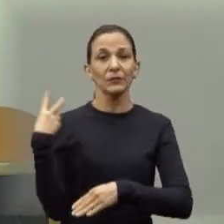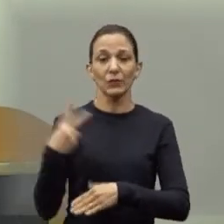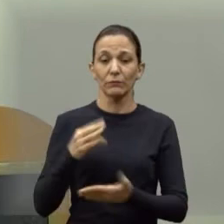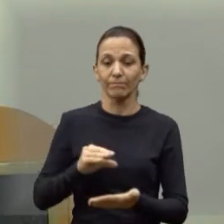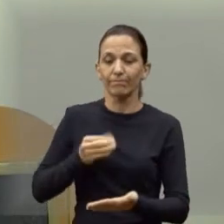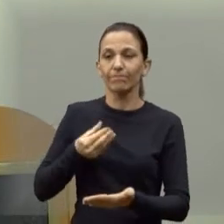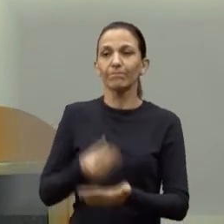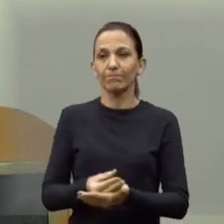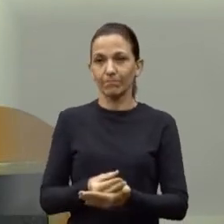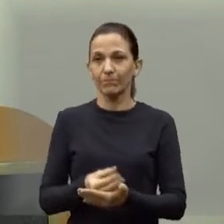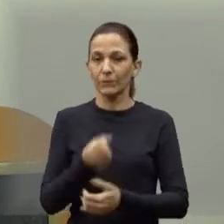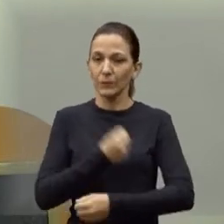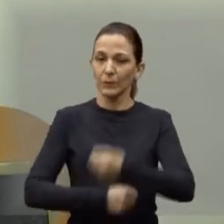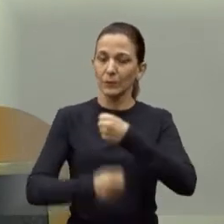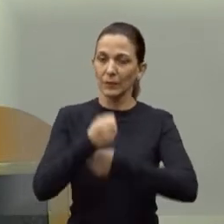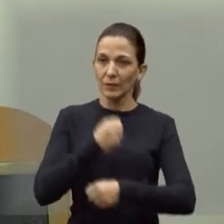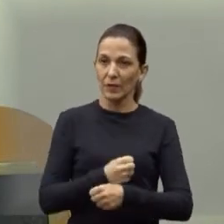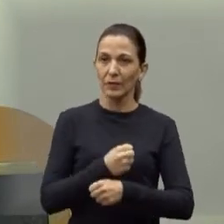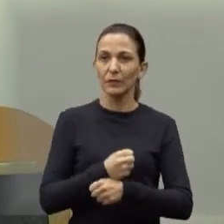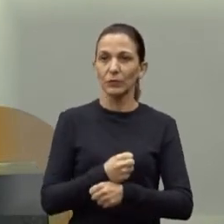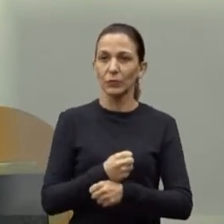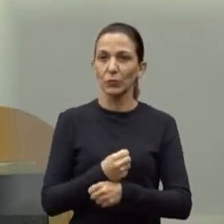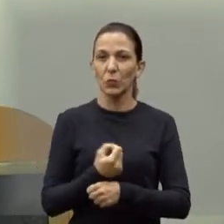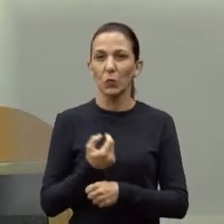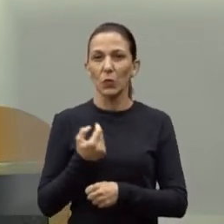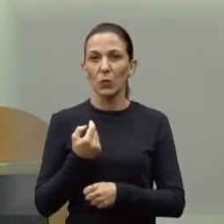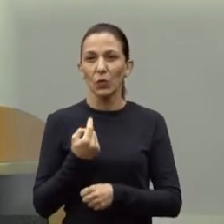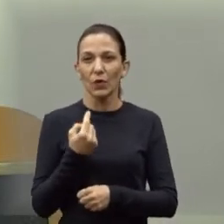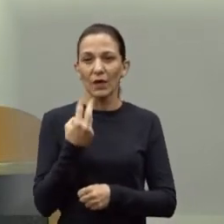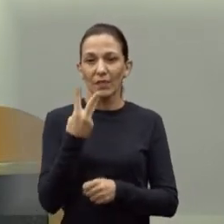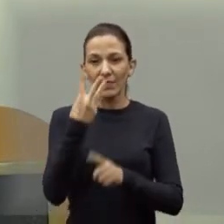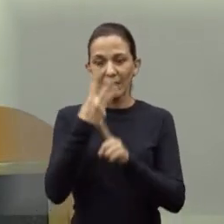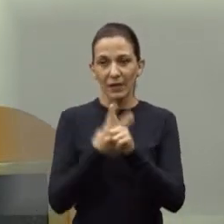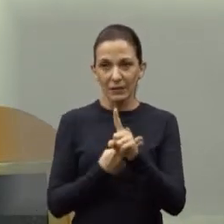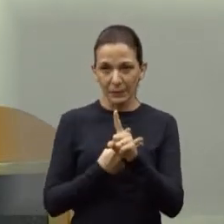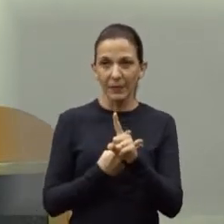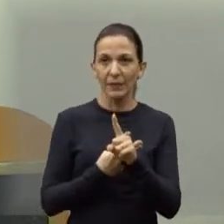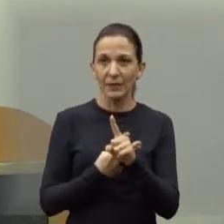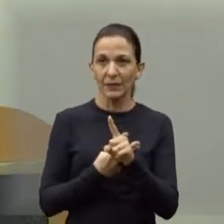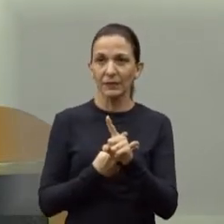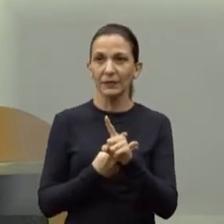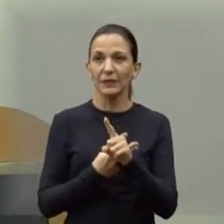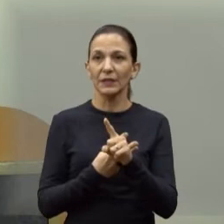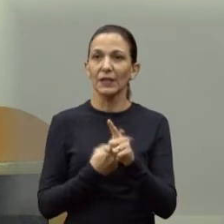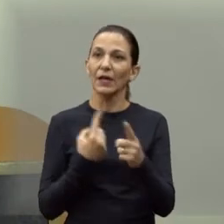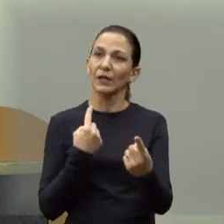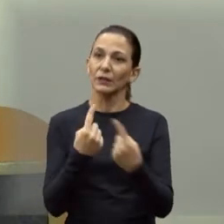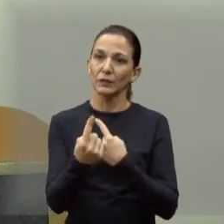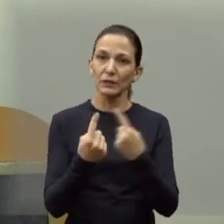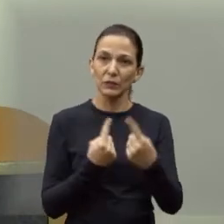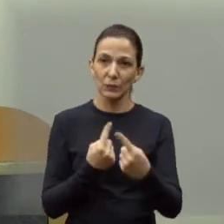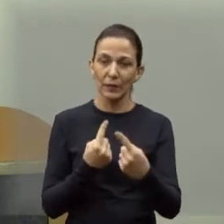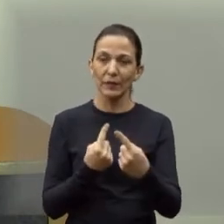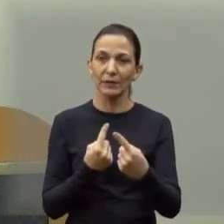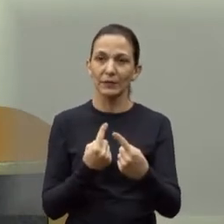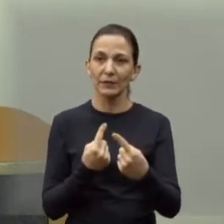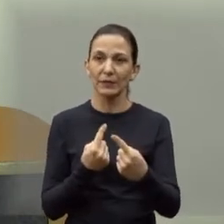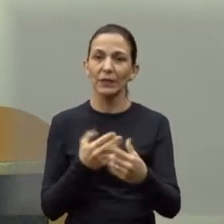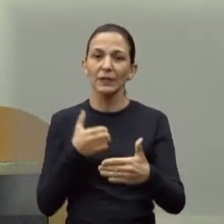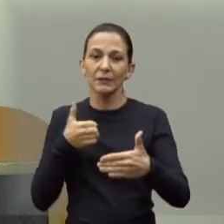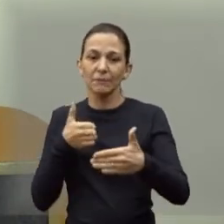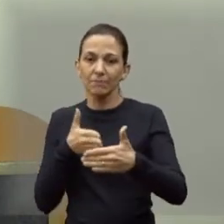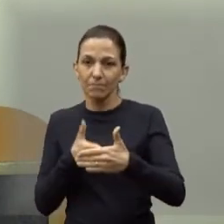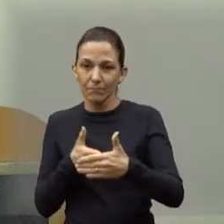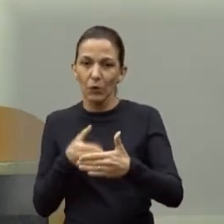R$ 359.760,75. No ano passado, por aproximadamente 3 meses, as faixas da Via Expressa foram alternadamente